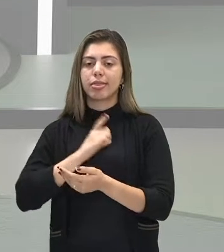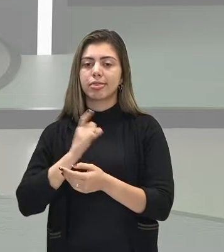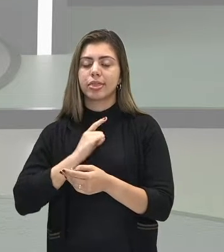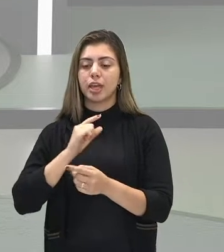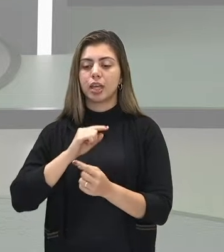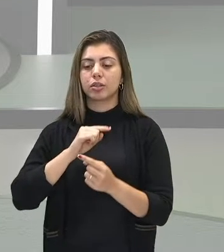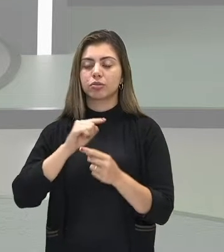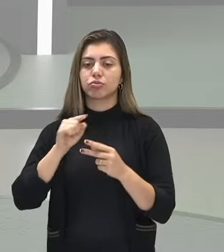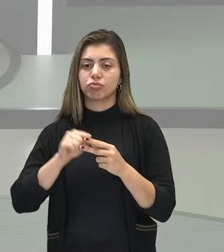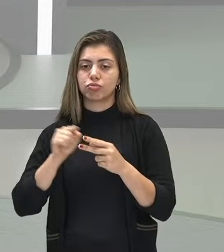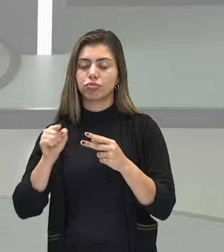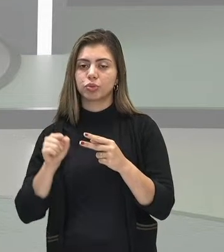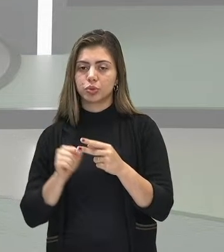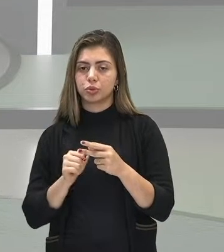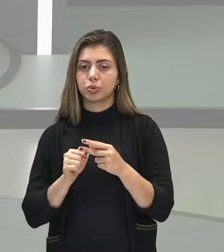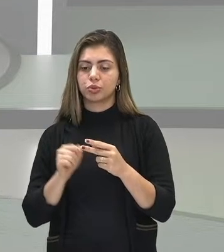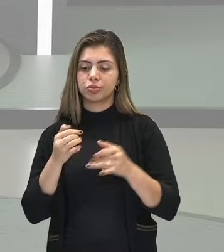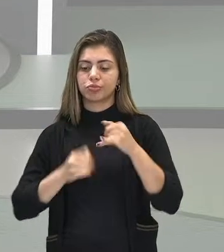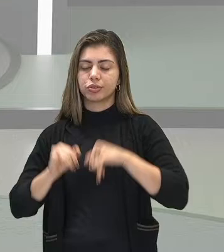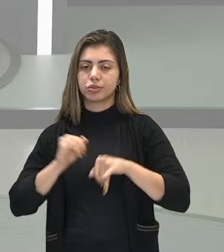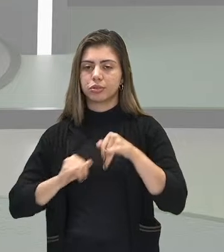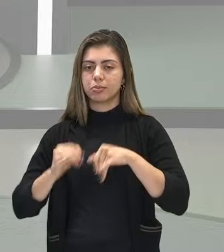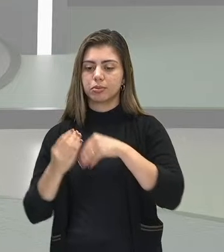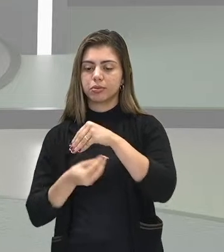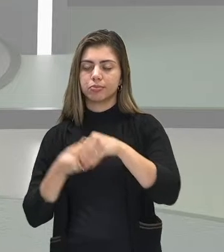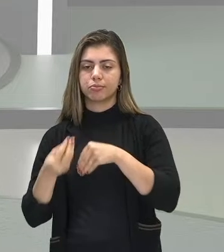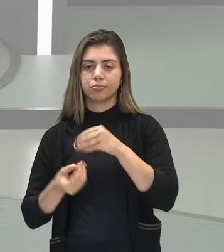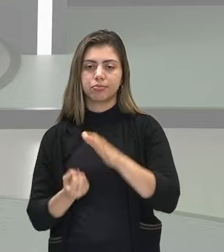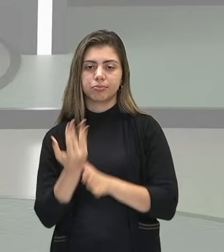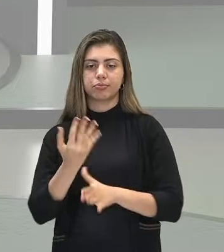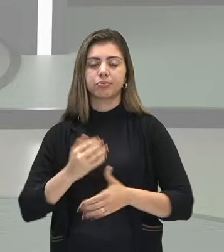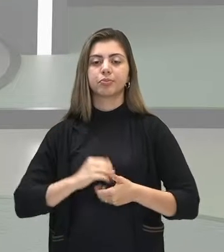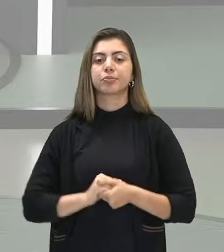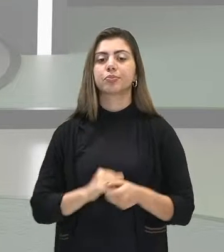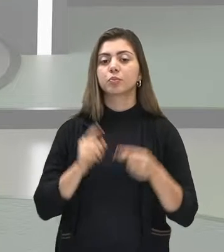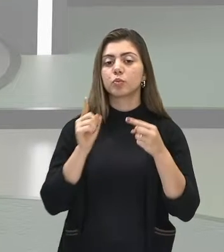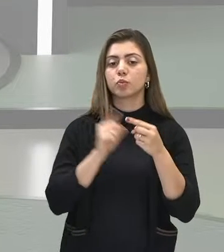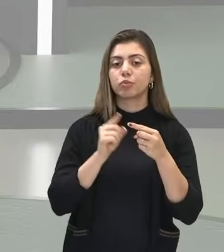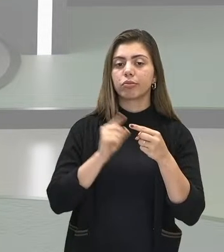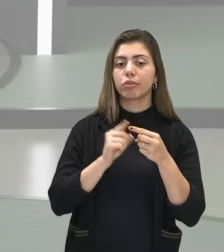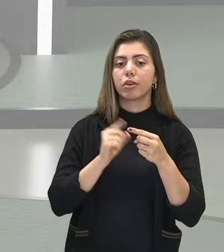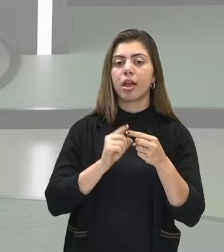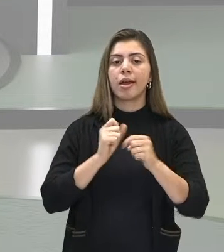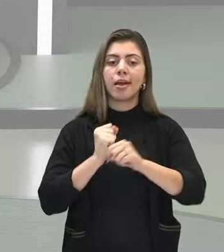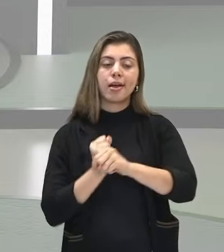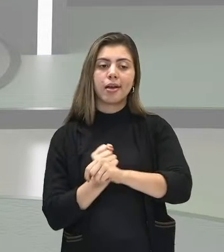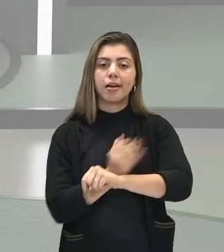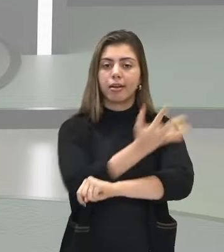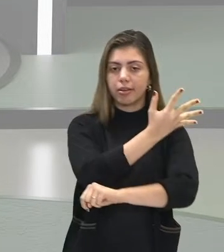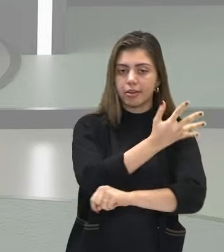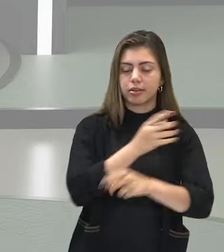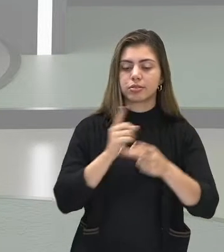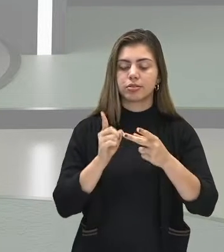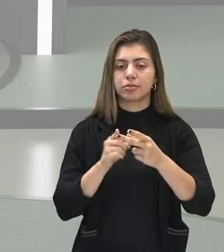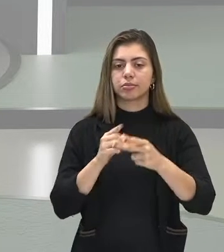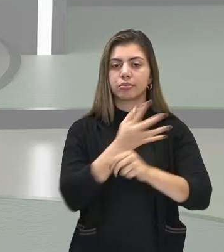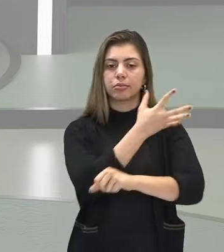de reações químicas. Reações exotérmicas e